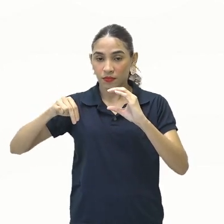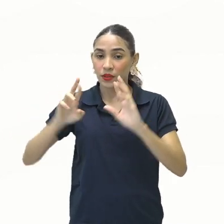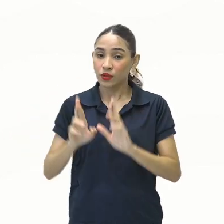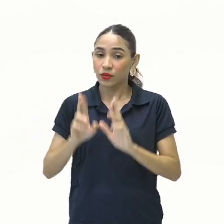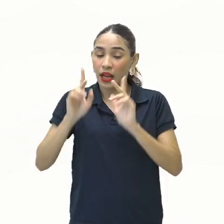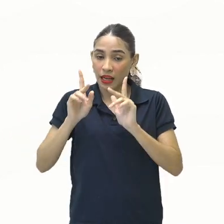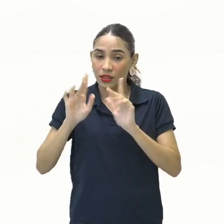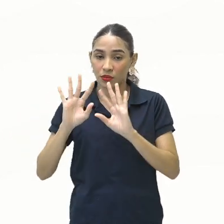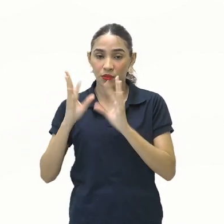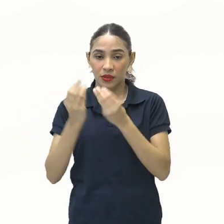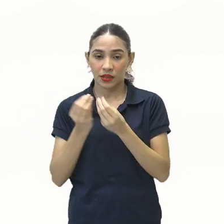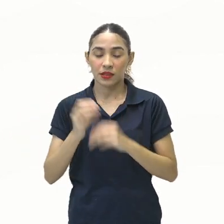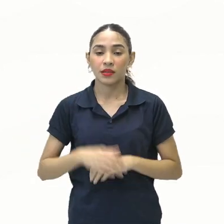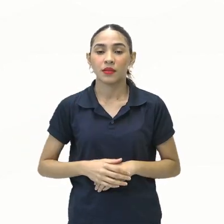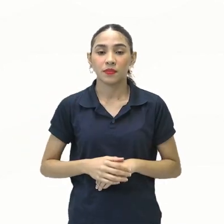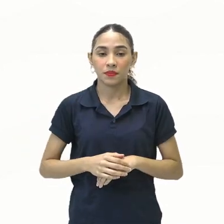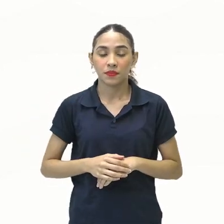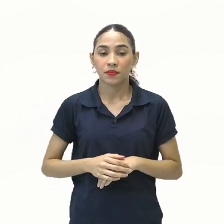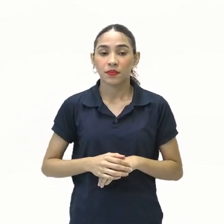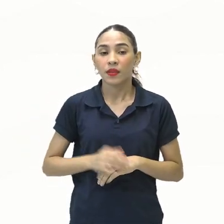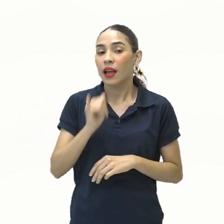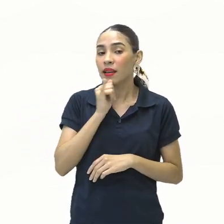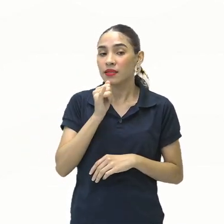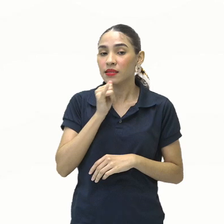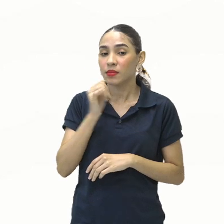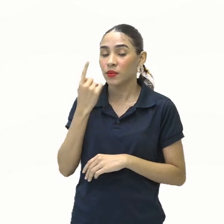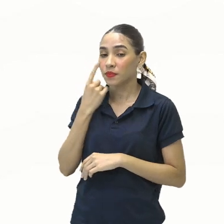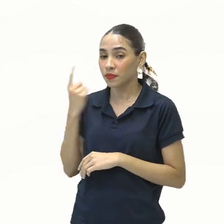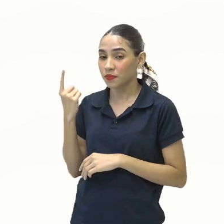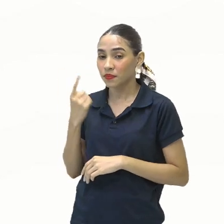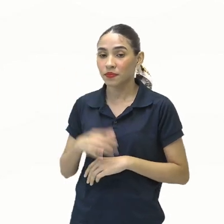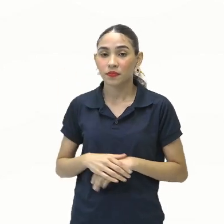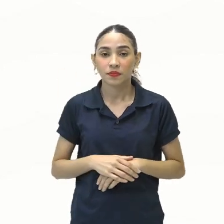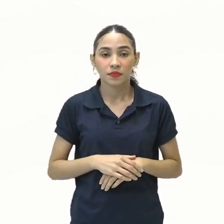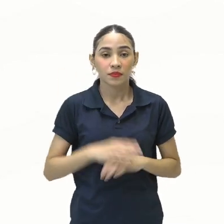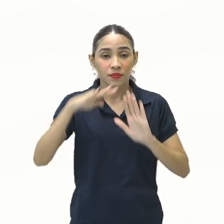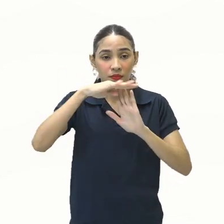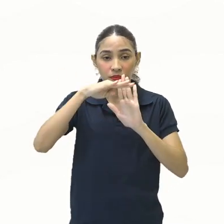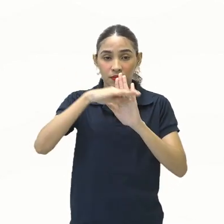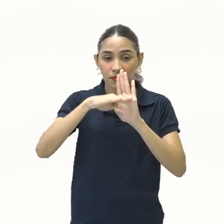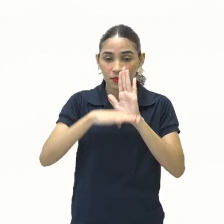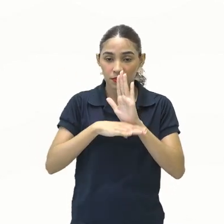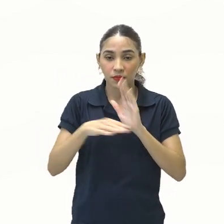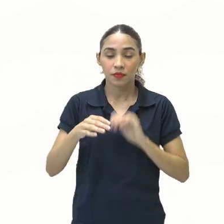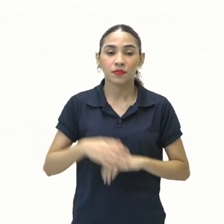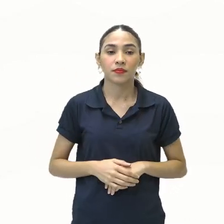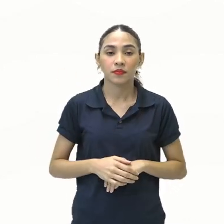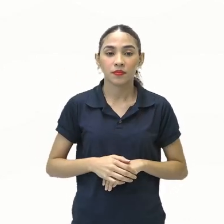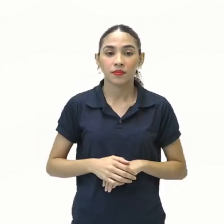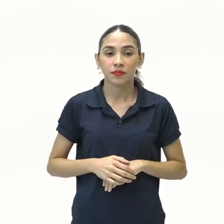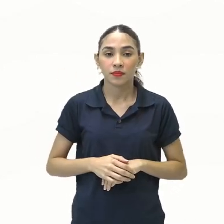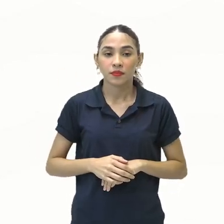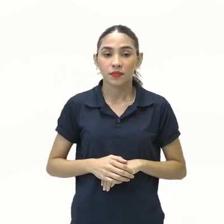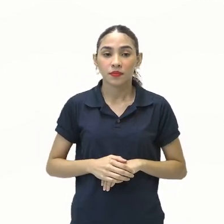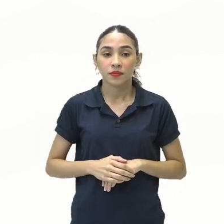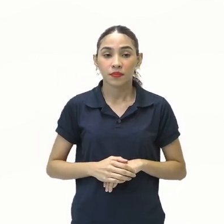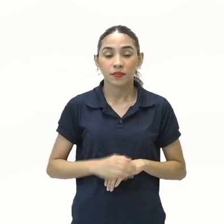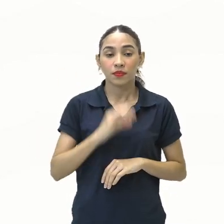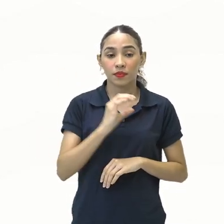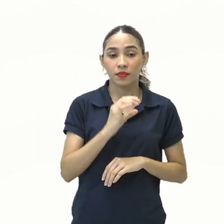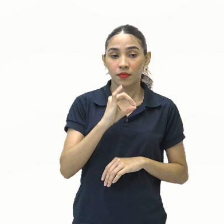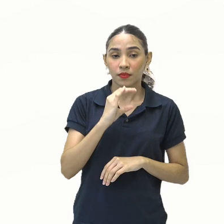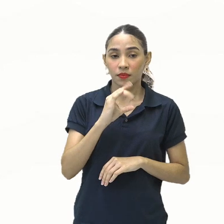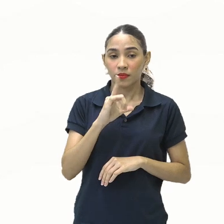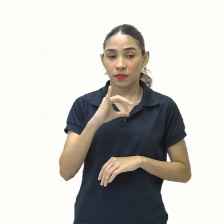heterocíclica, certo? Vamos ver aqui nos exemplos, classificando essas cadeias. Essa cadeia ela é cíclica, porque